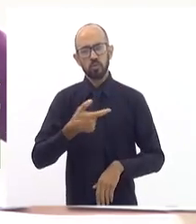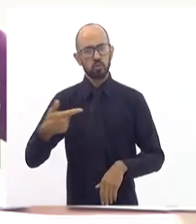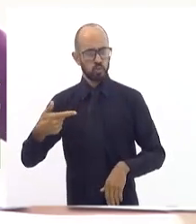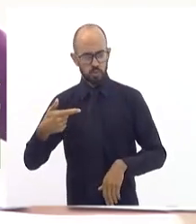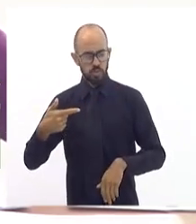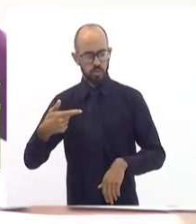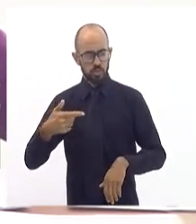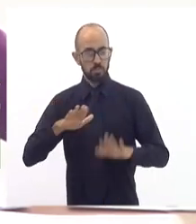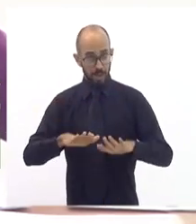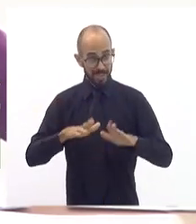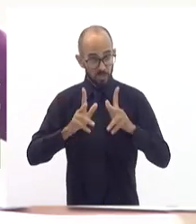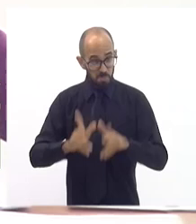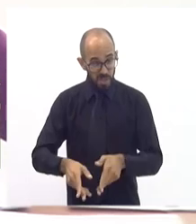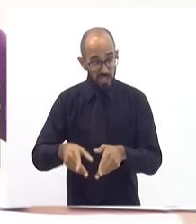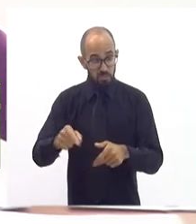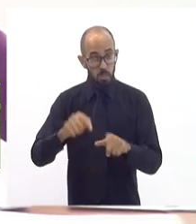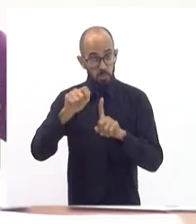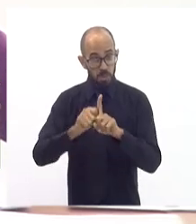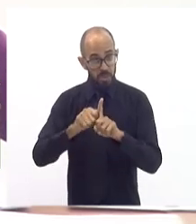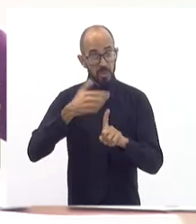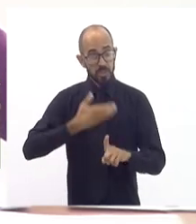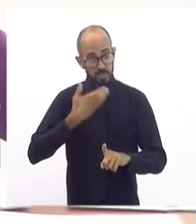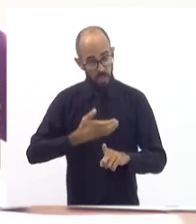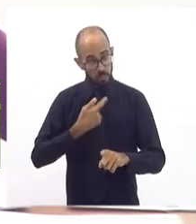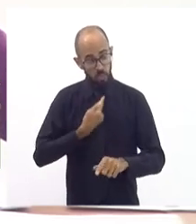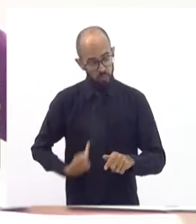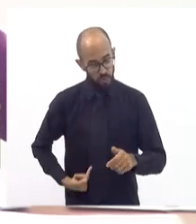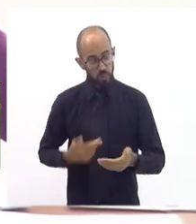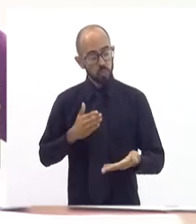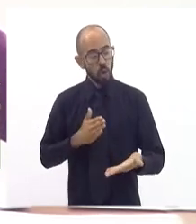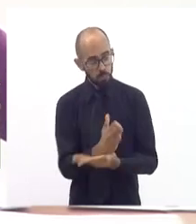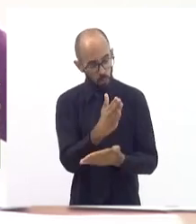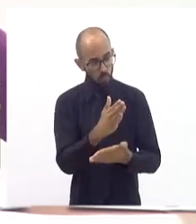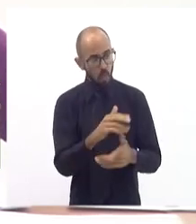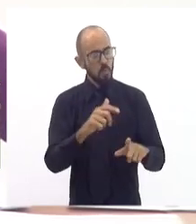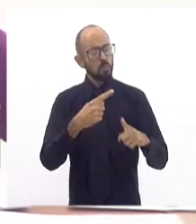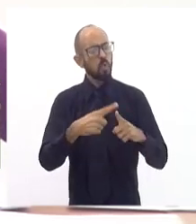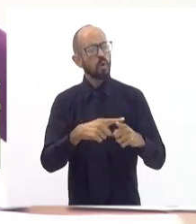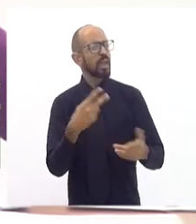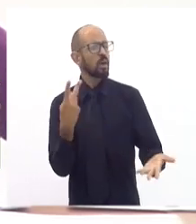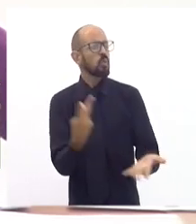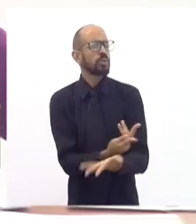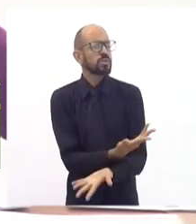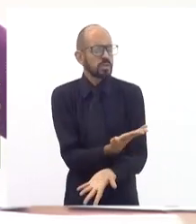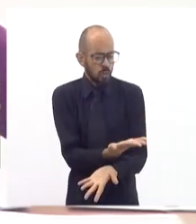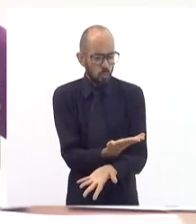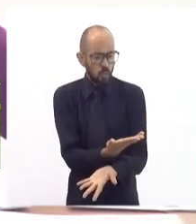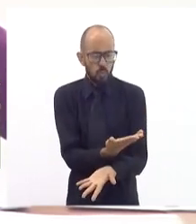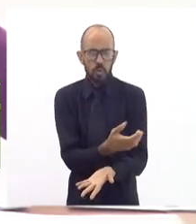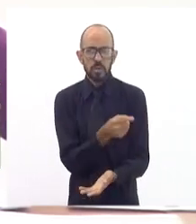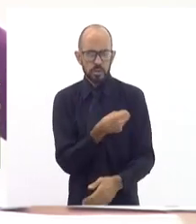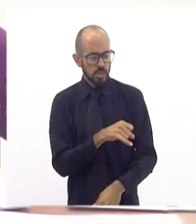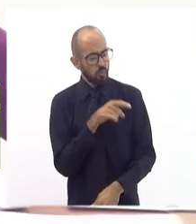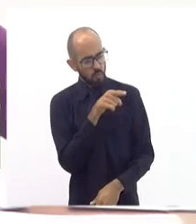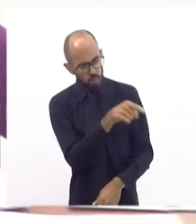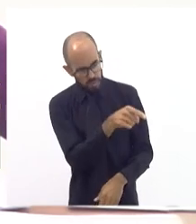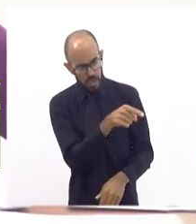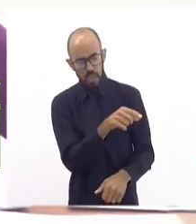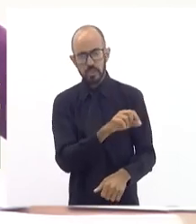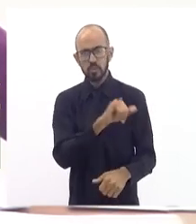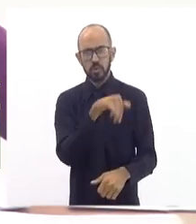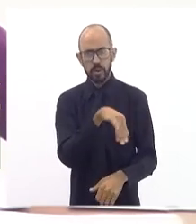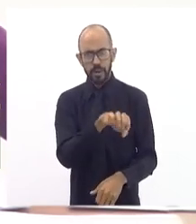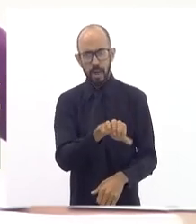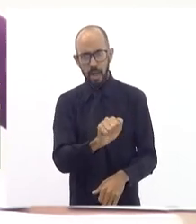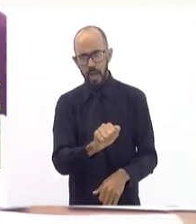mês de dezembro o governador aprovou o pedido mesmo assim qual foi a razão para essa aprovação você foi para o parte de vocês ou